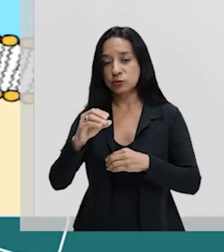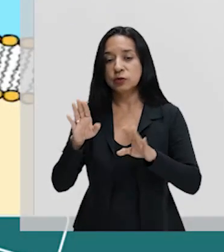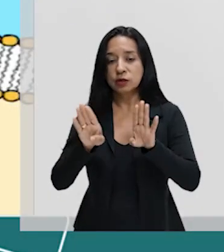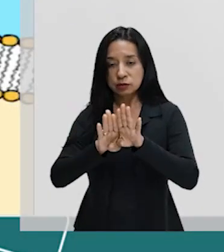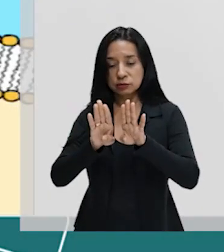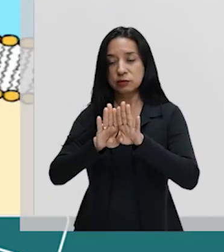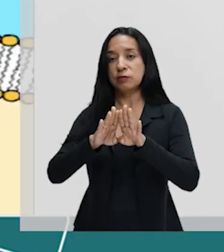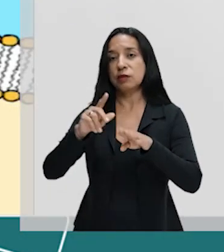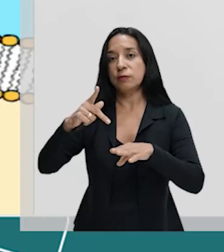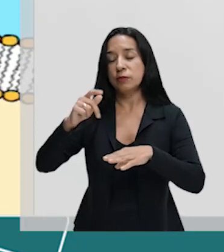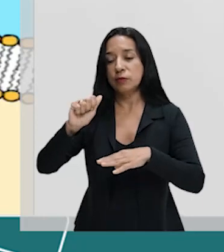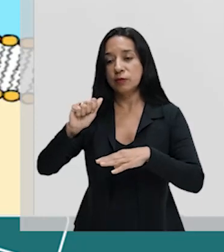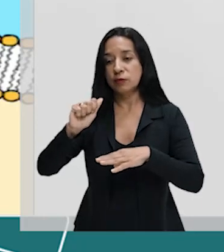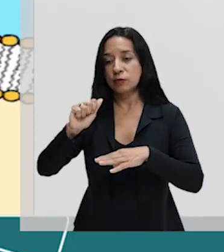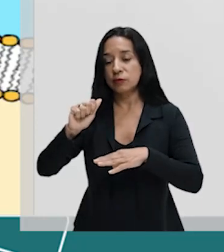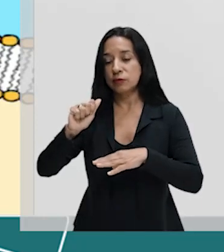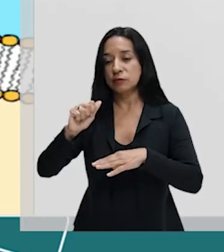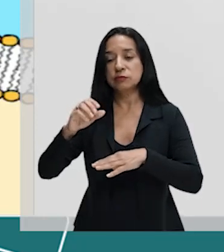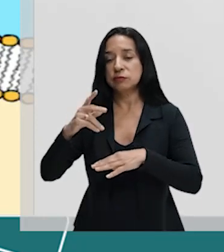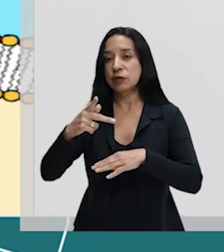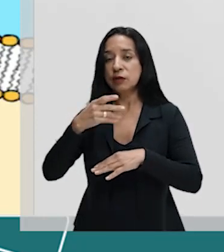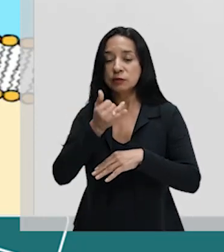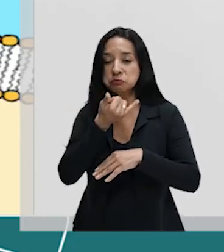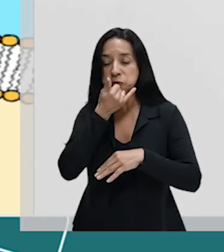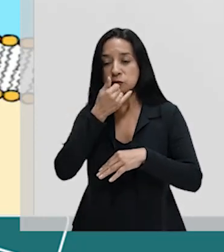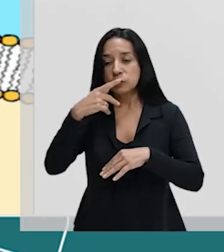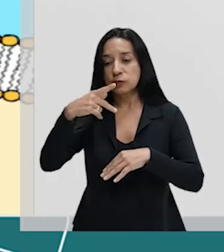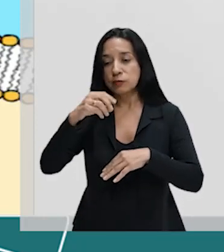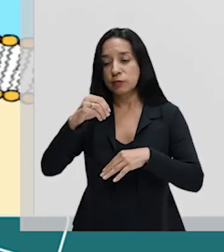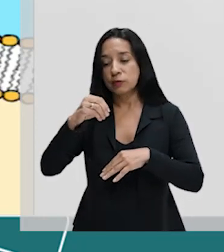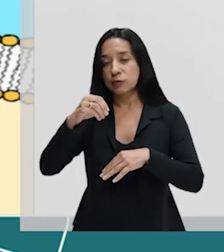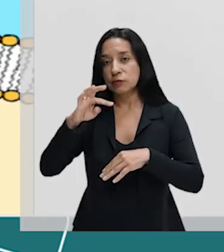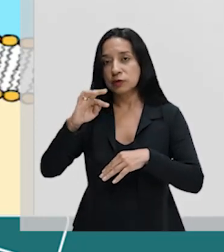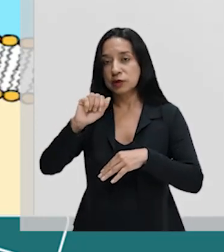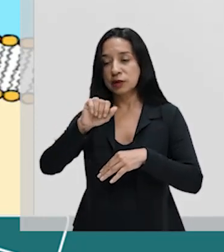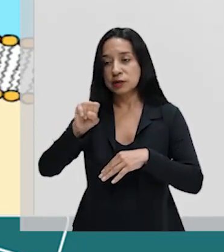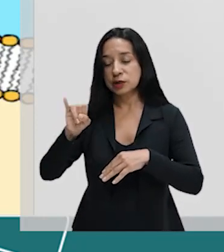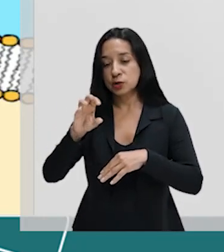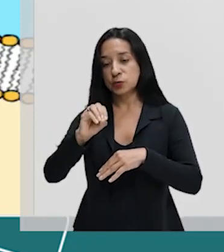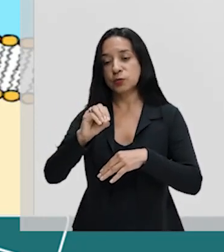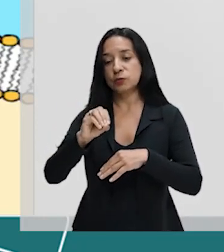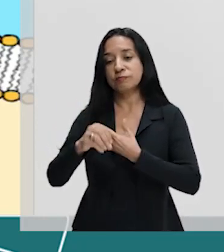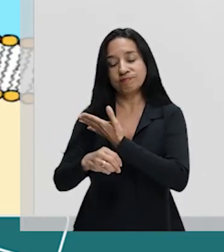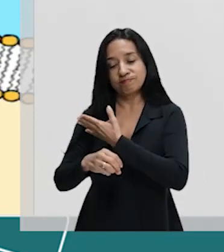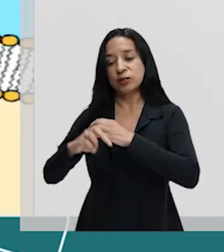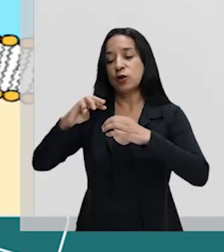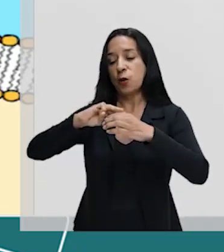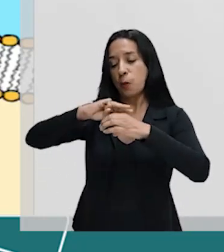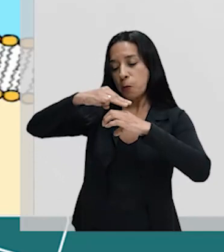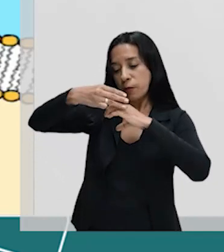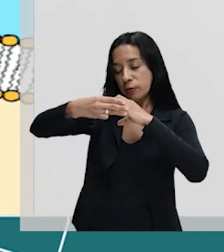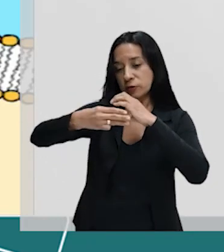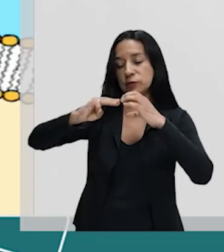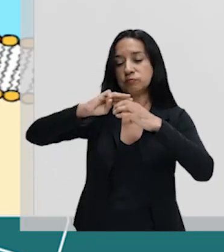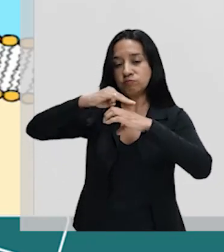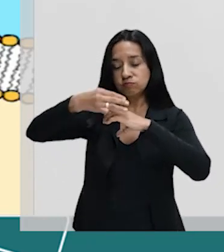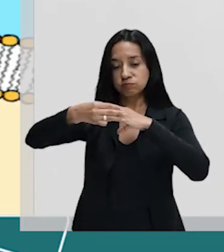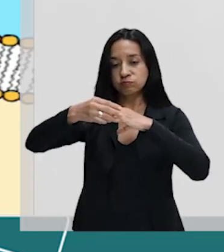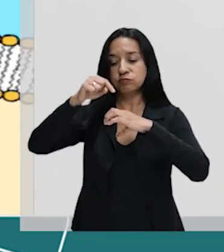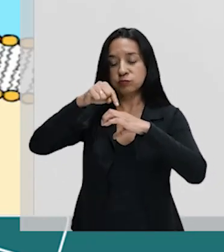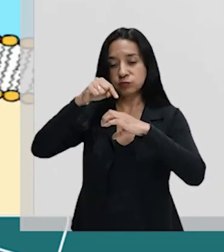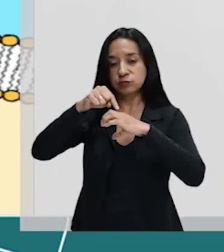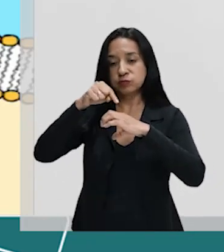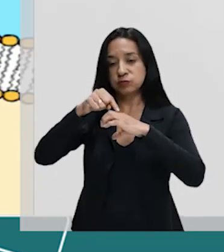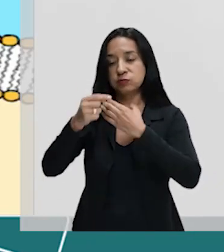seguinte situação. Essa aqui, ó, é a membrana plasmática, certo, pessoal? Membrana plasmática, como eu já expliquei